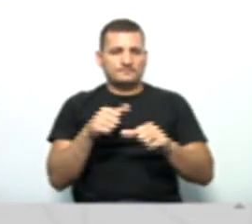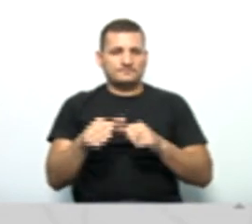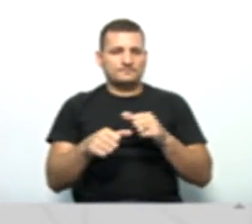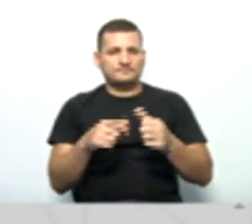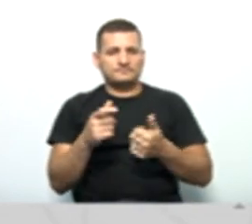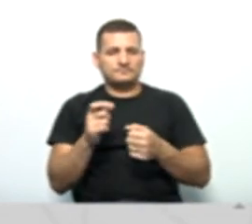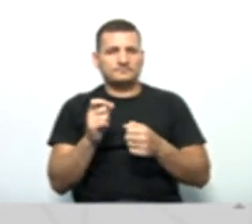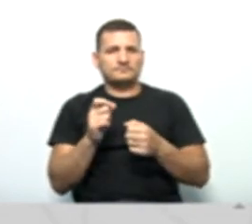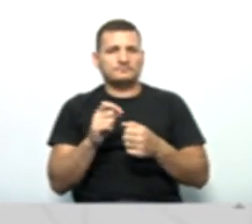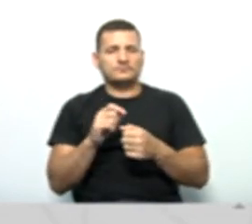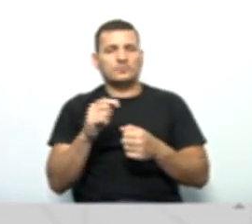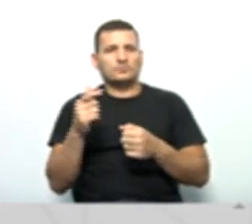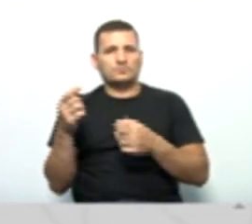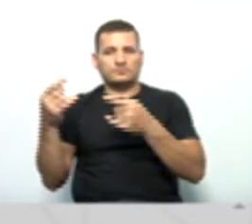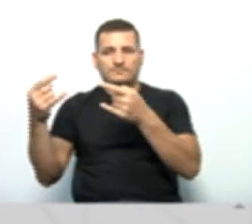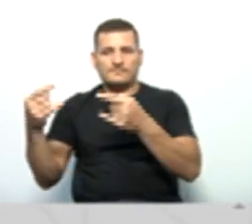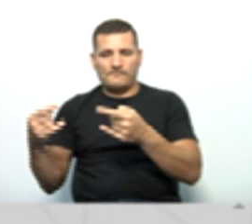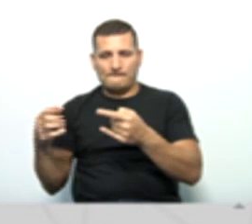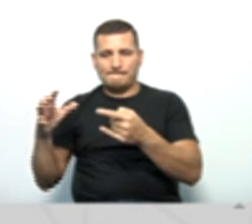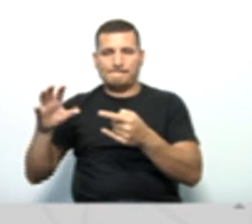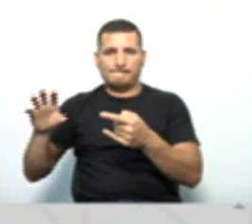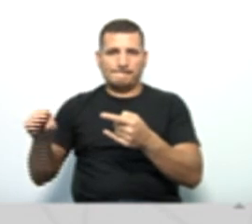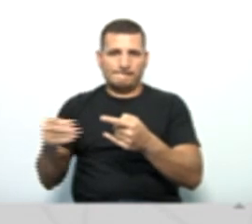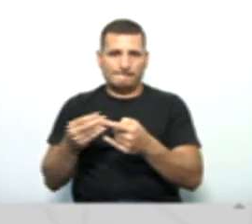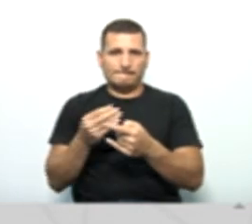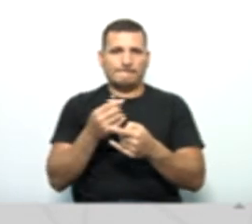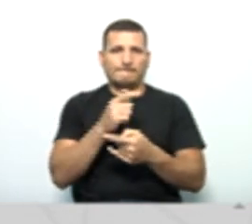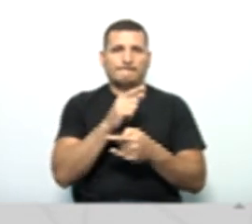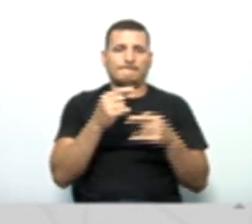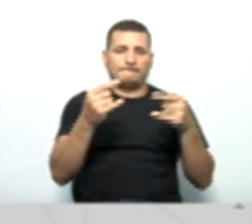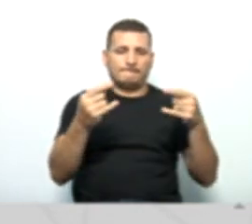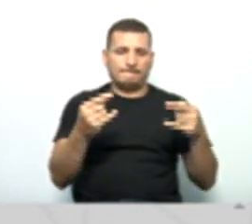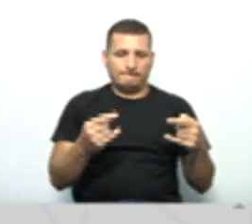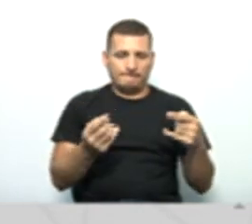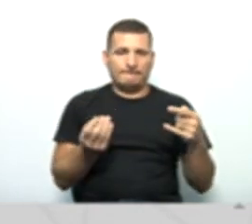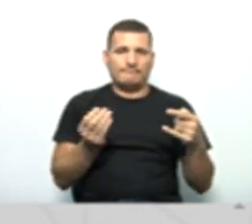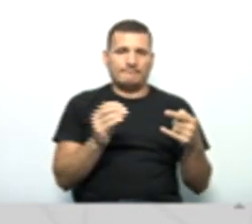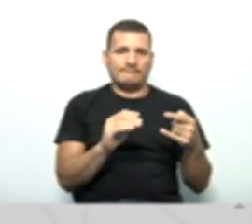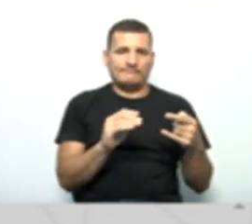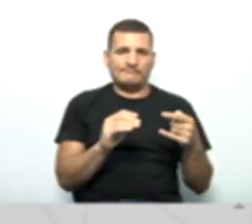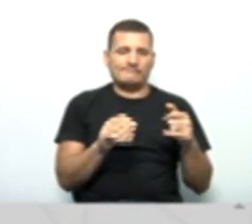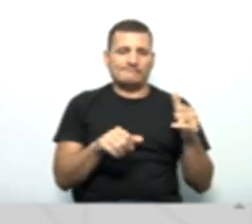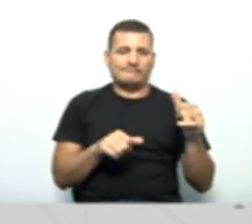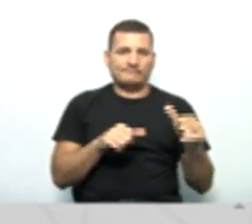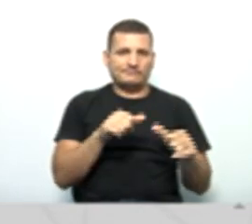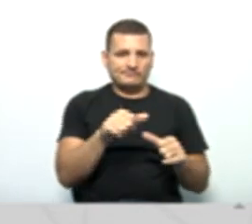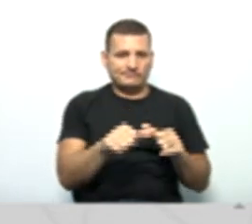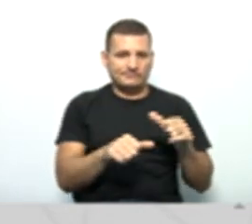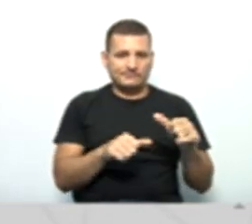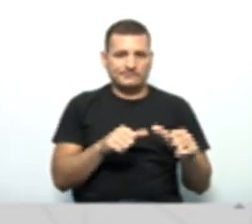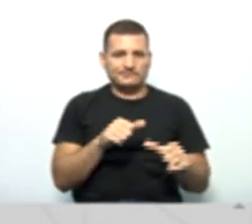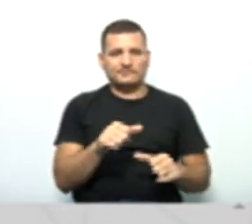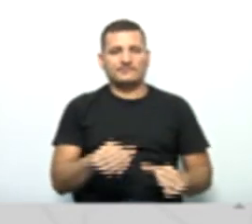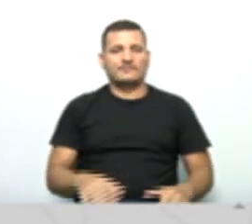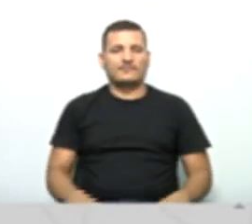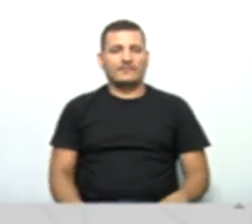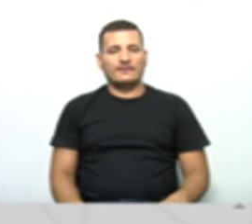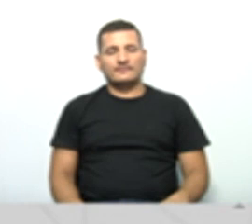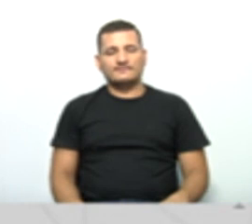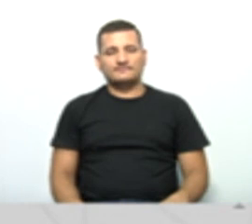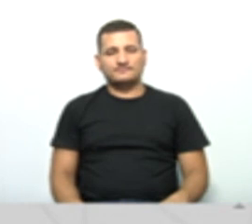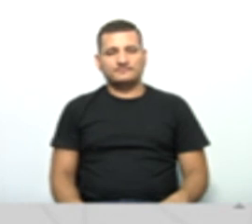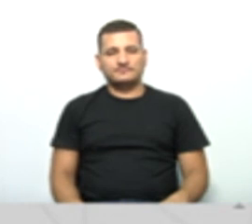lista e atualiza na outra lista. Por exemplo, ele pegou da lista telefone e da lista